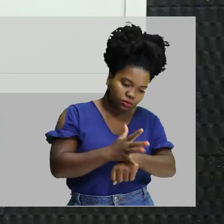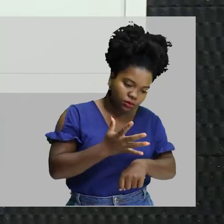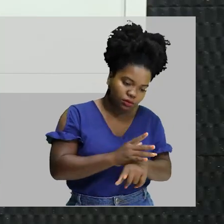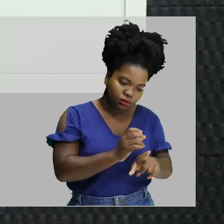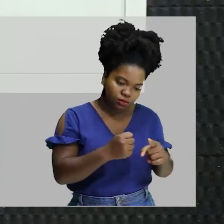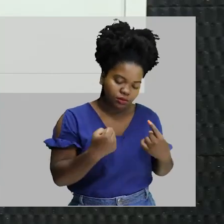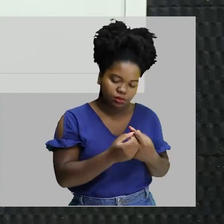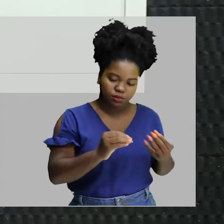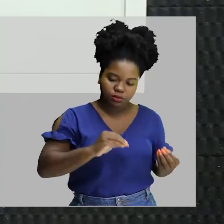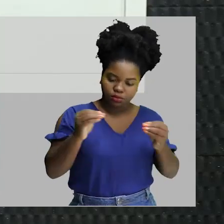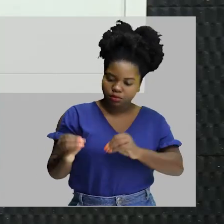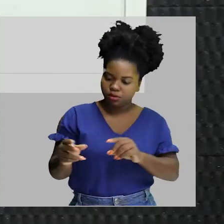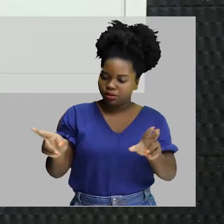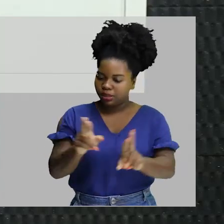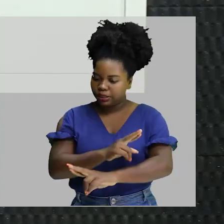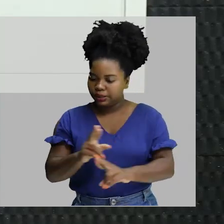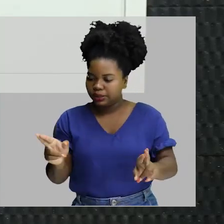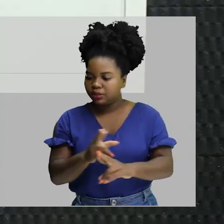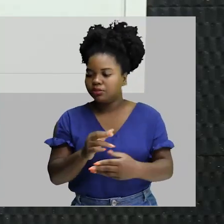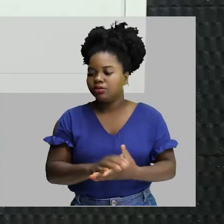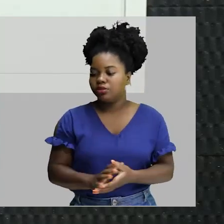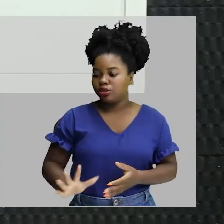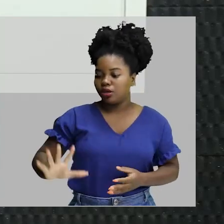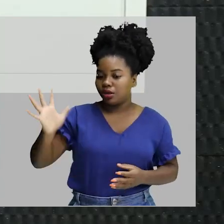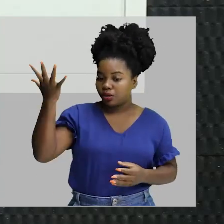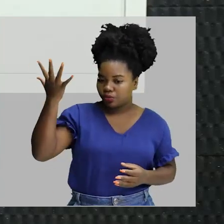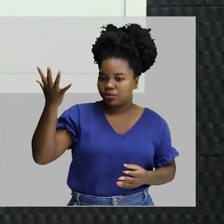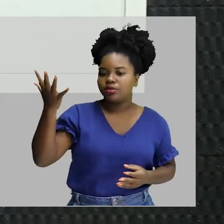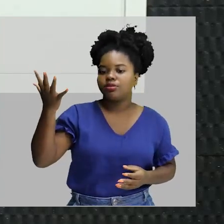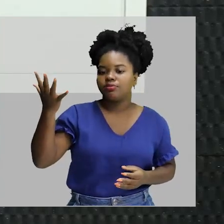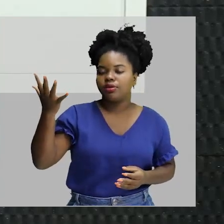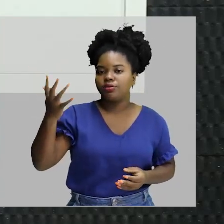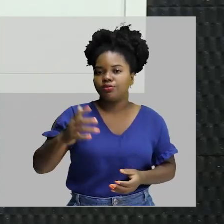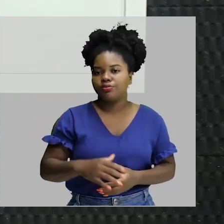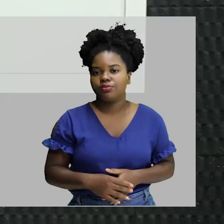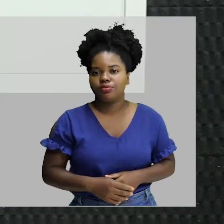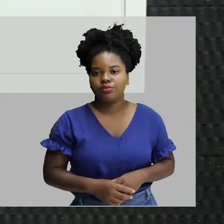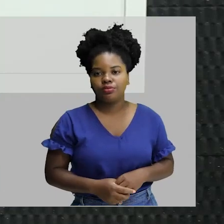colocadas dentro de uma relação de causa e efeito. Estão